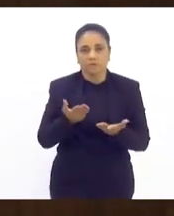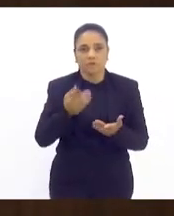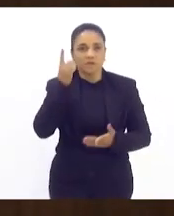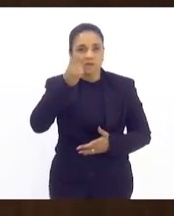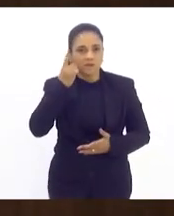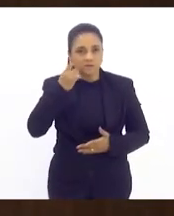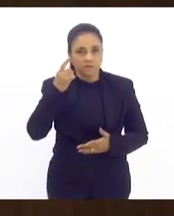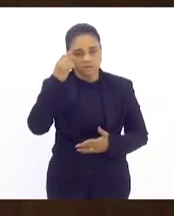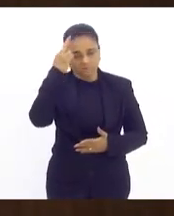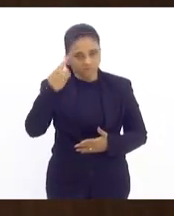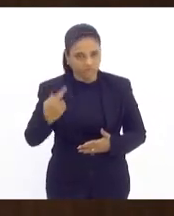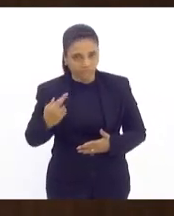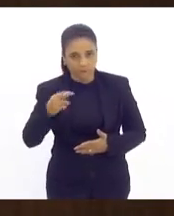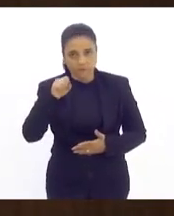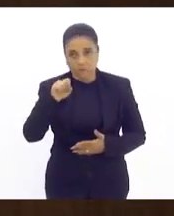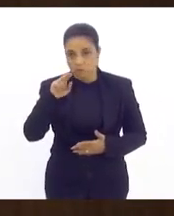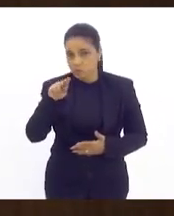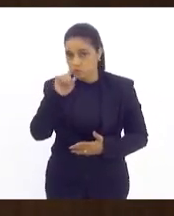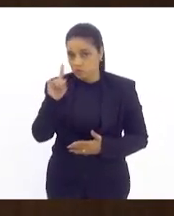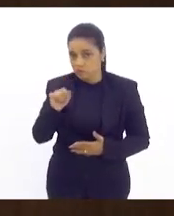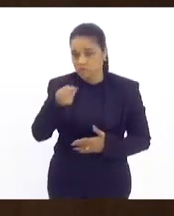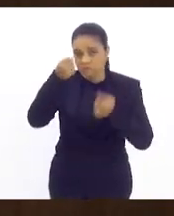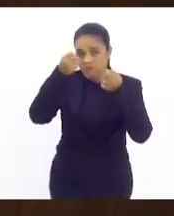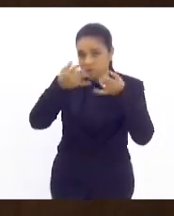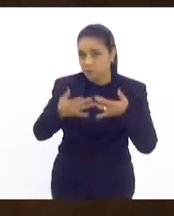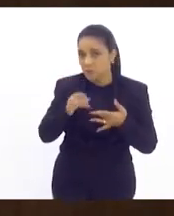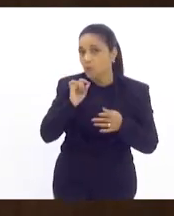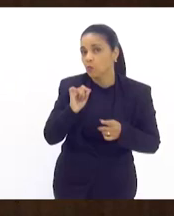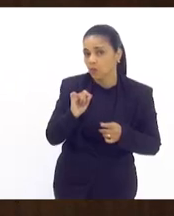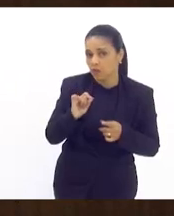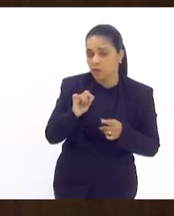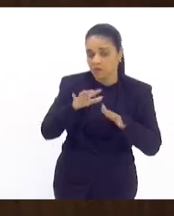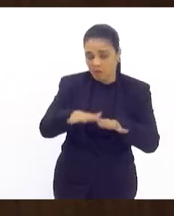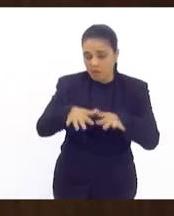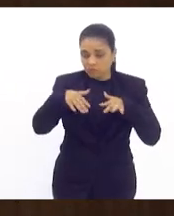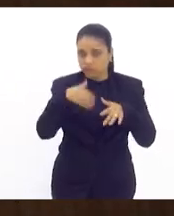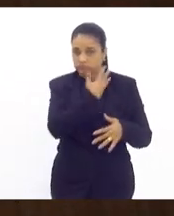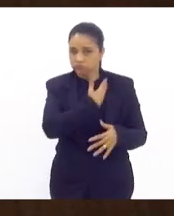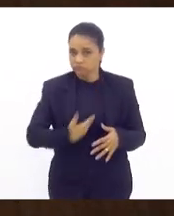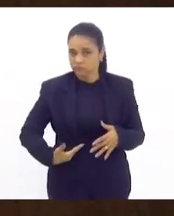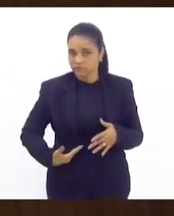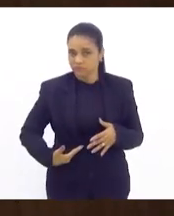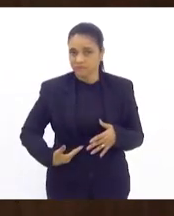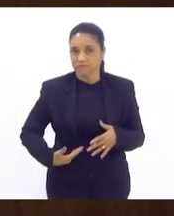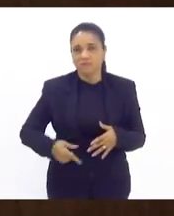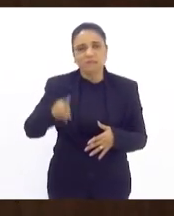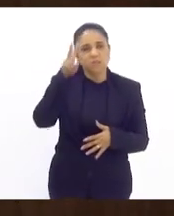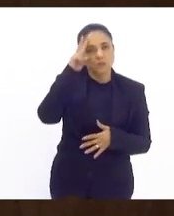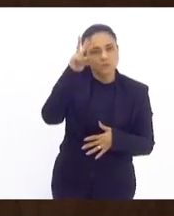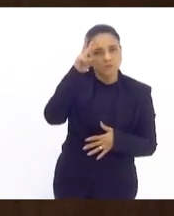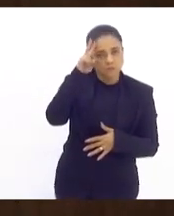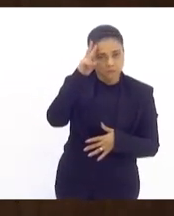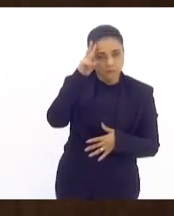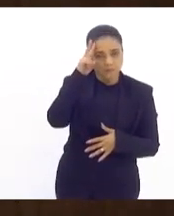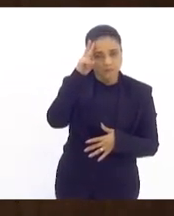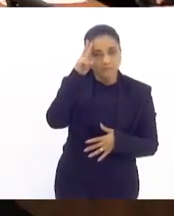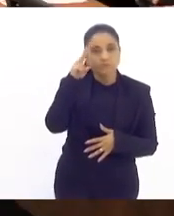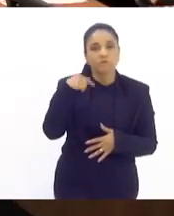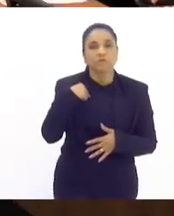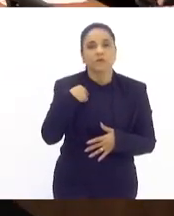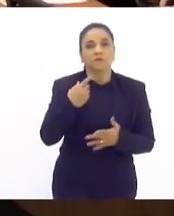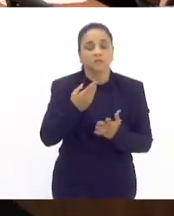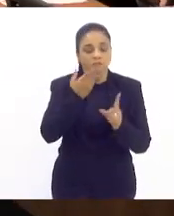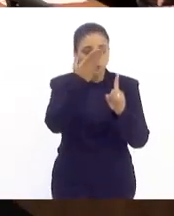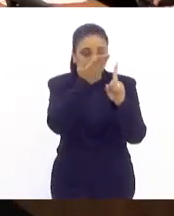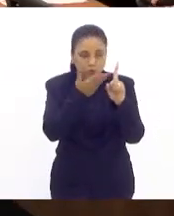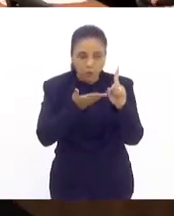Renata Souza ela ela falou da audiência que fez que presidiu na segunda e da questão das